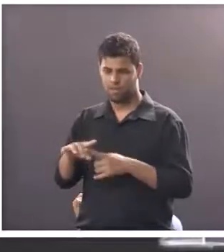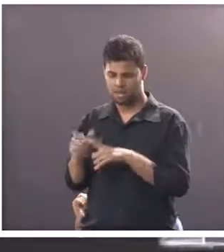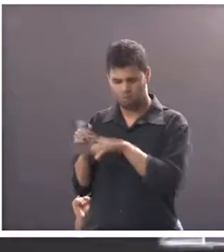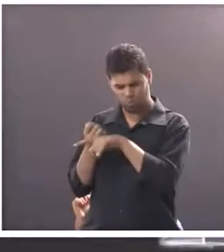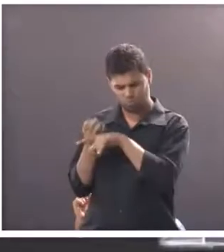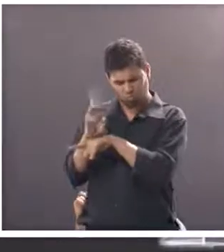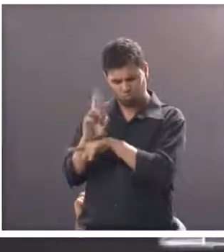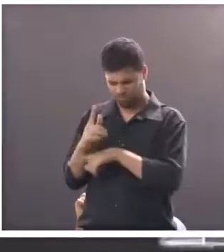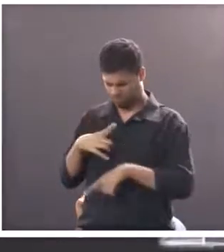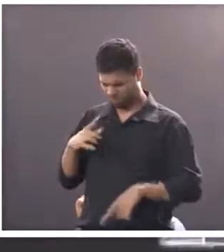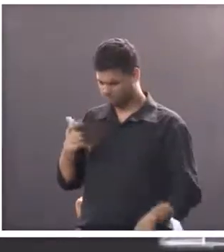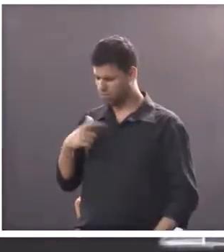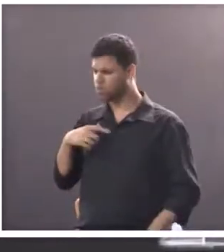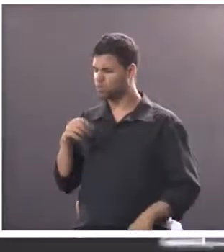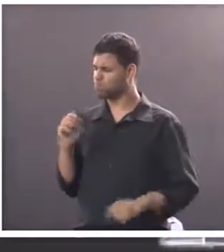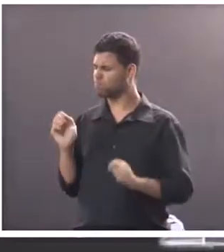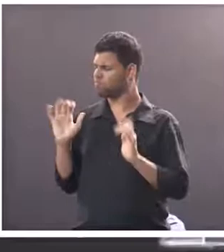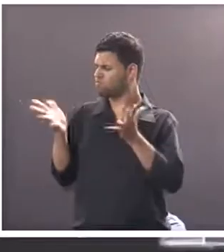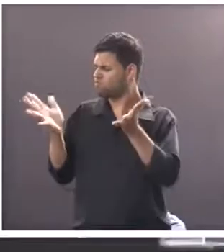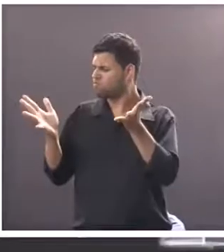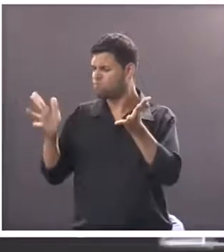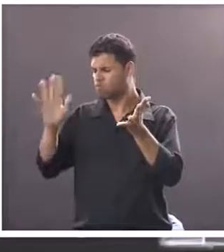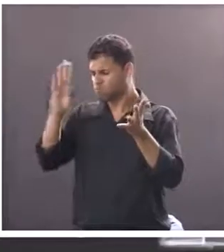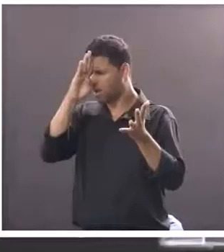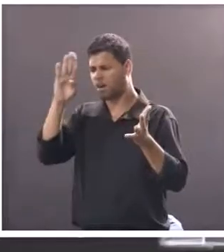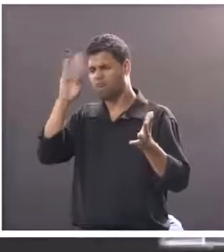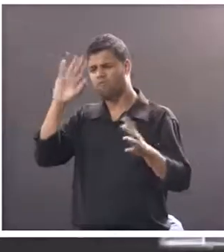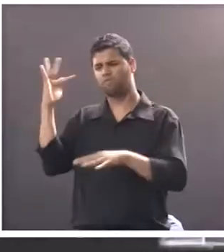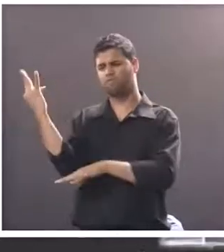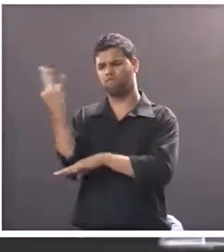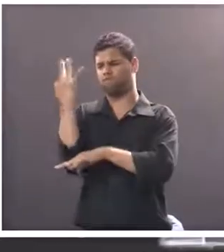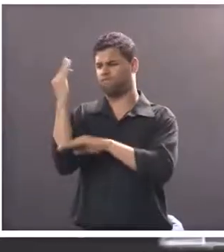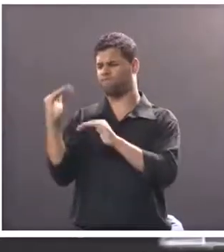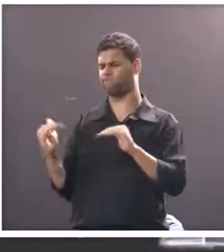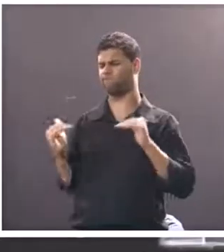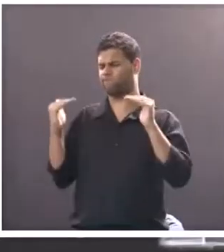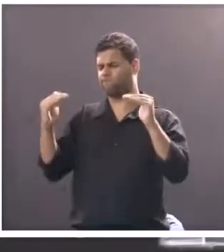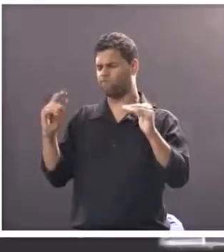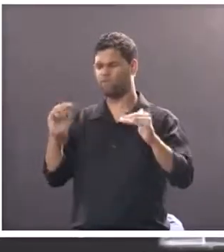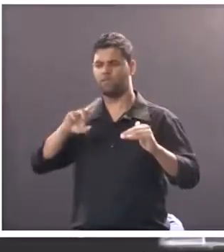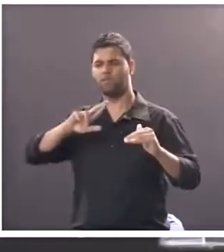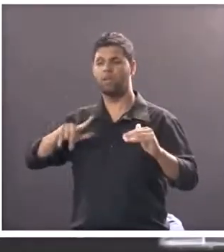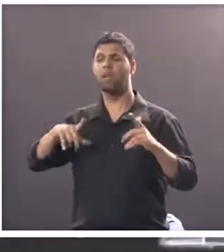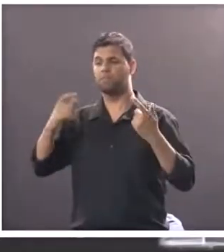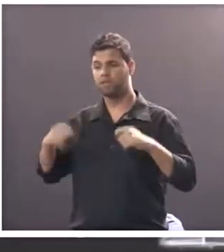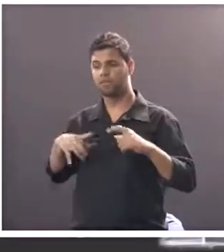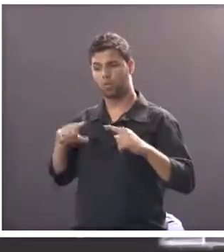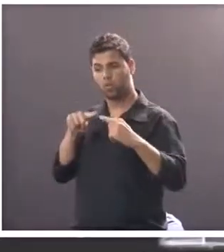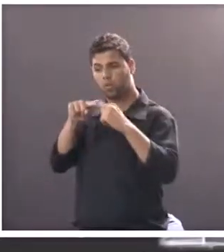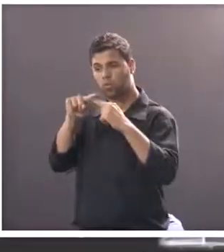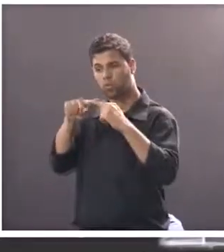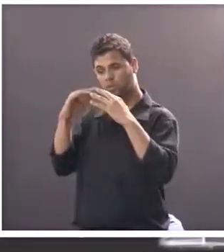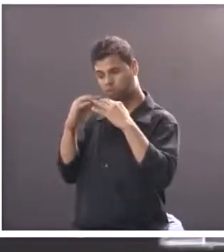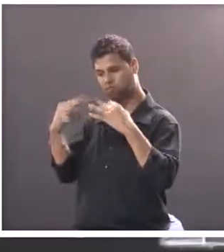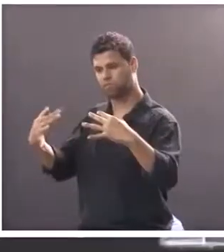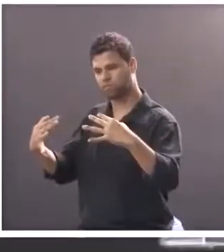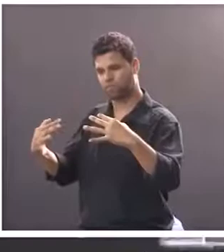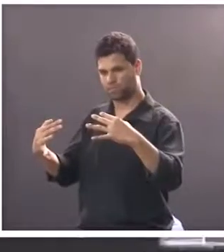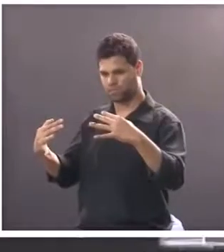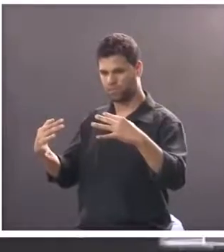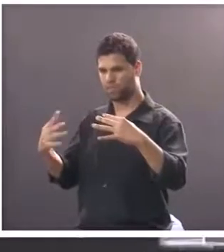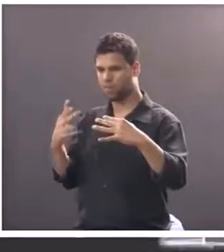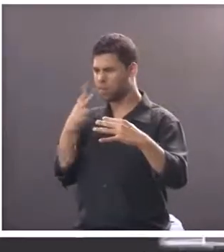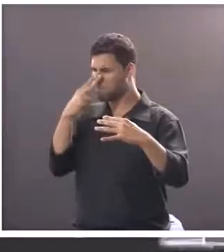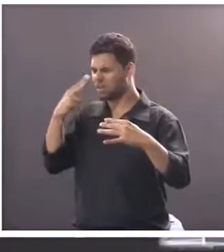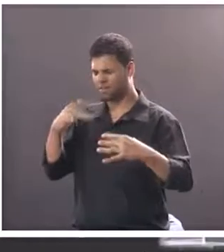né? Quase PhDeus, nessa área, eu sei o que eu estou fazendo. Né? É muita prepotência achar